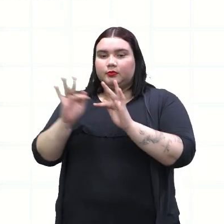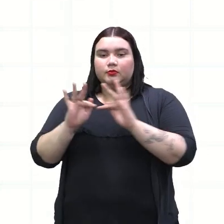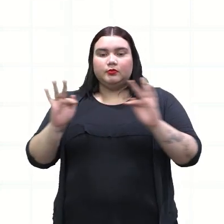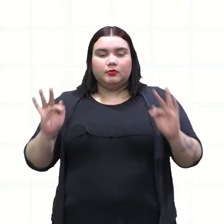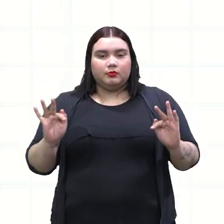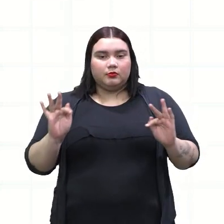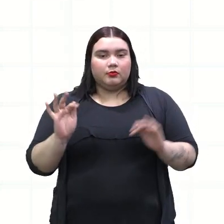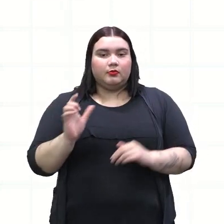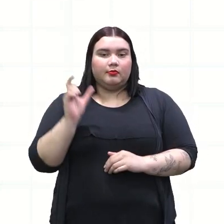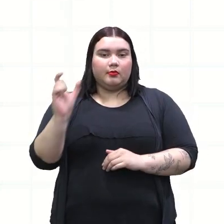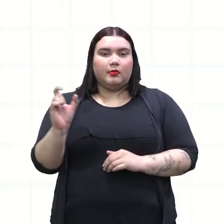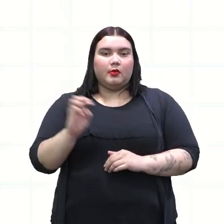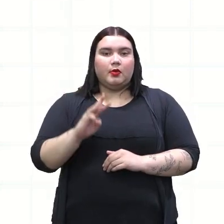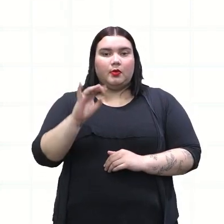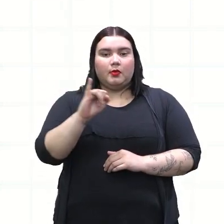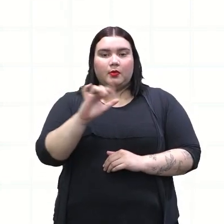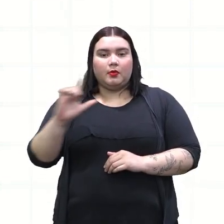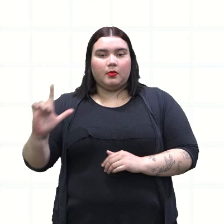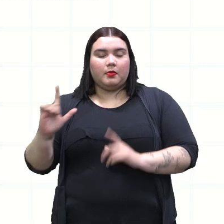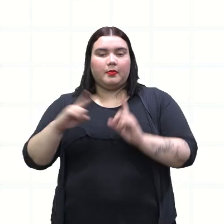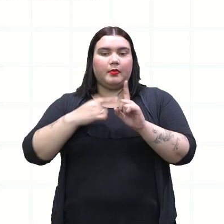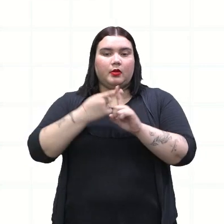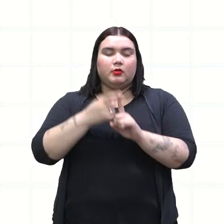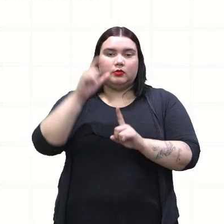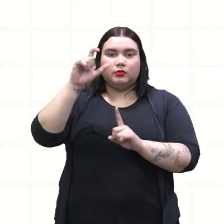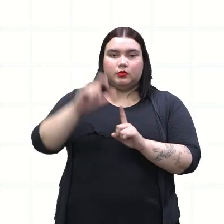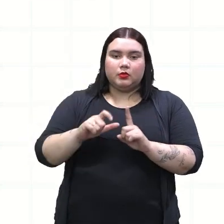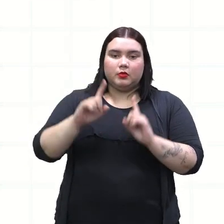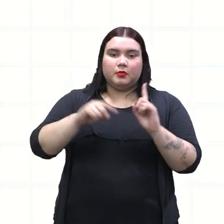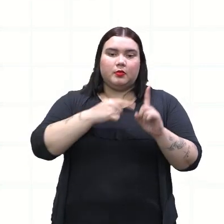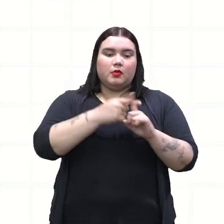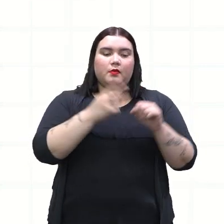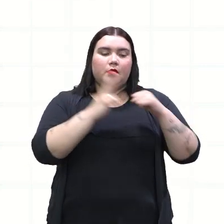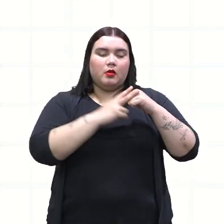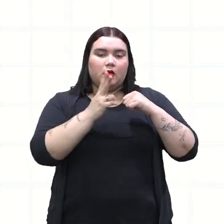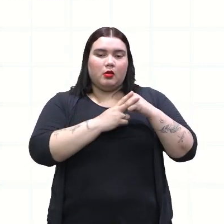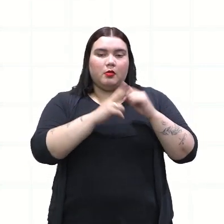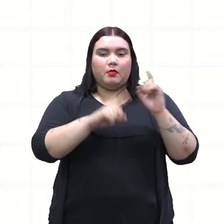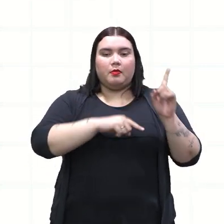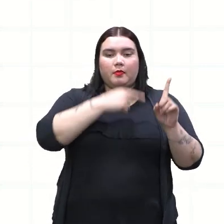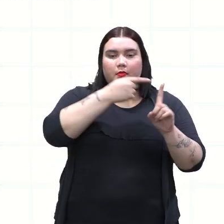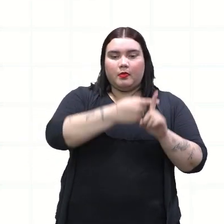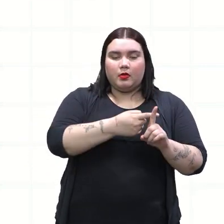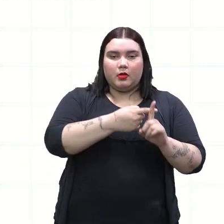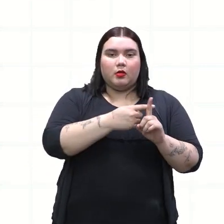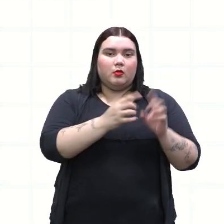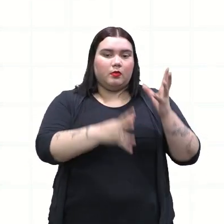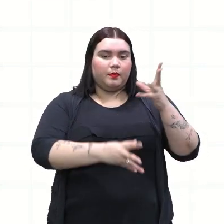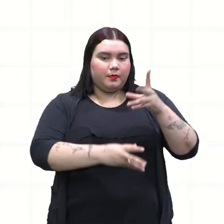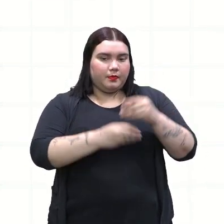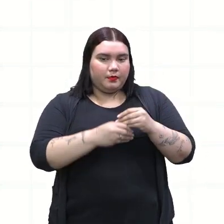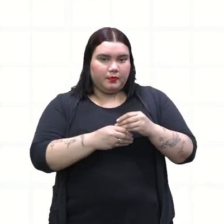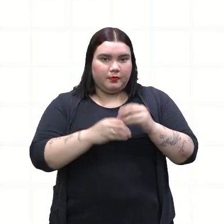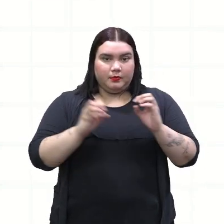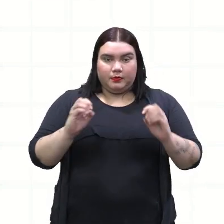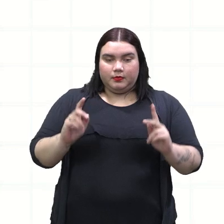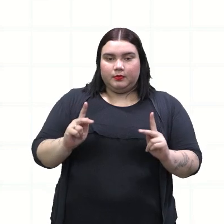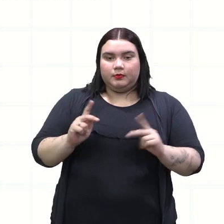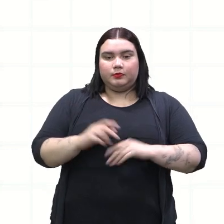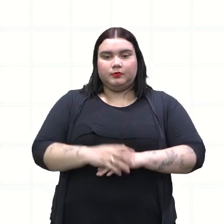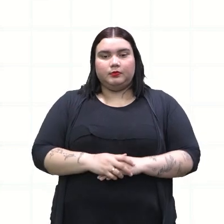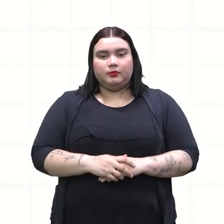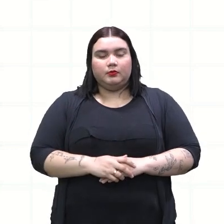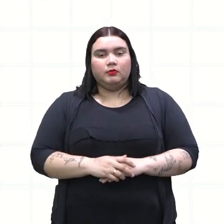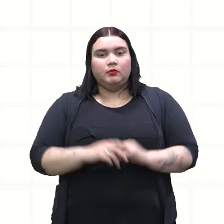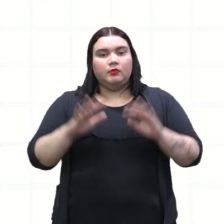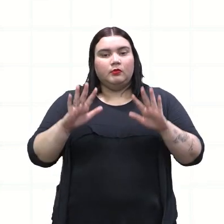o sujeito, depois o verbo, e tudo isso aqui, todo esse pedaço aqui é o complemento. E lembrando